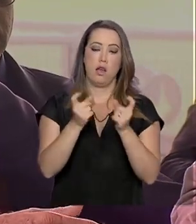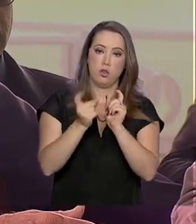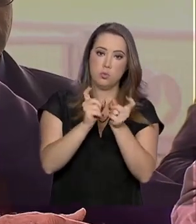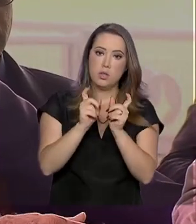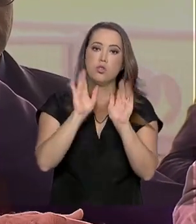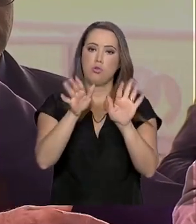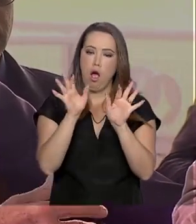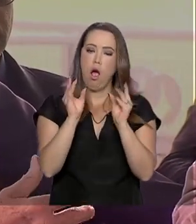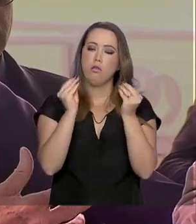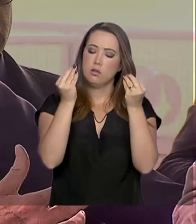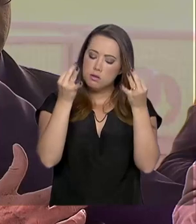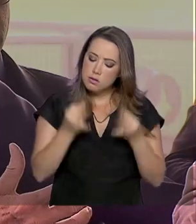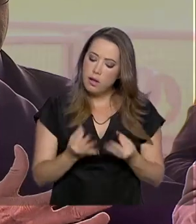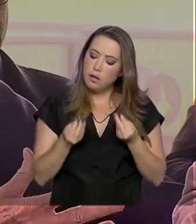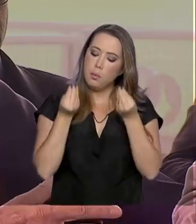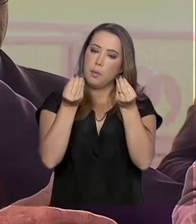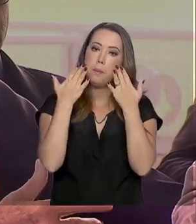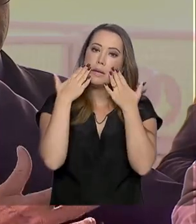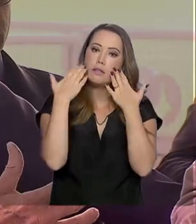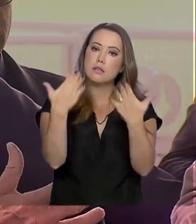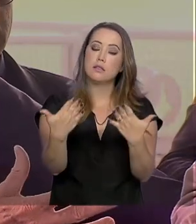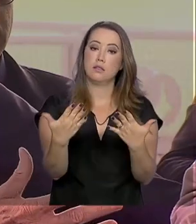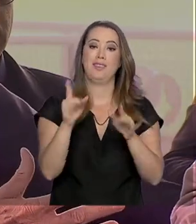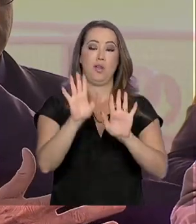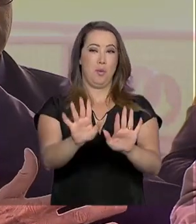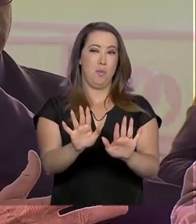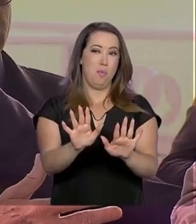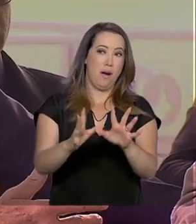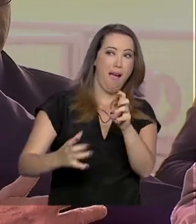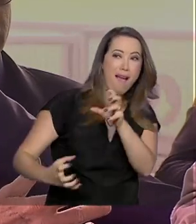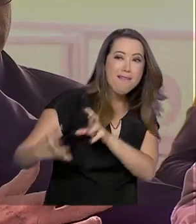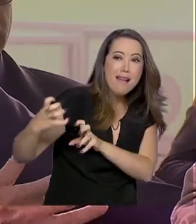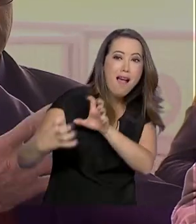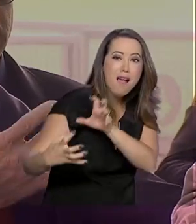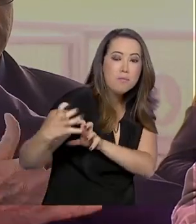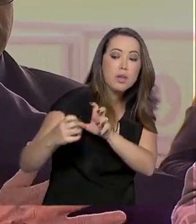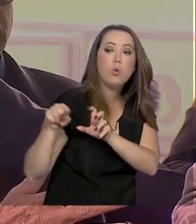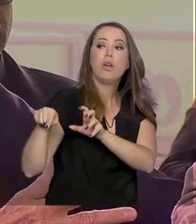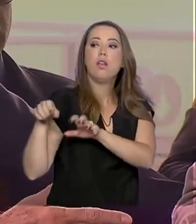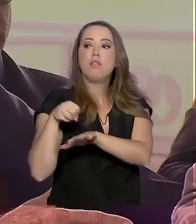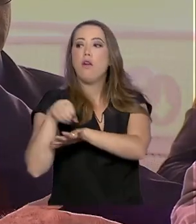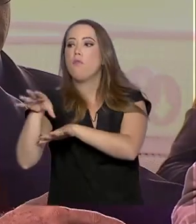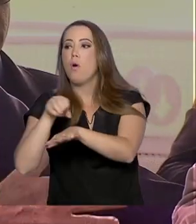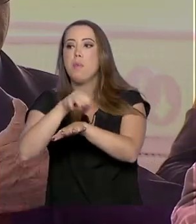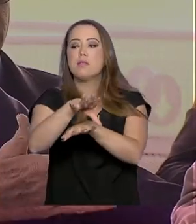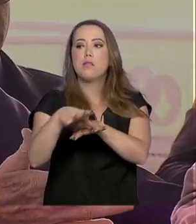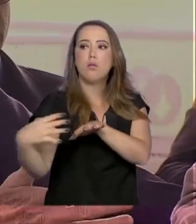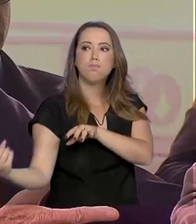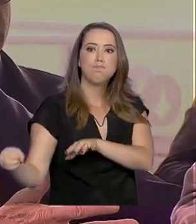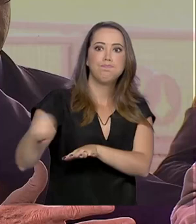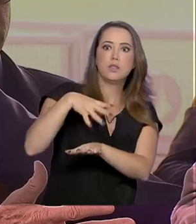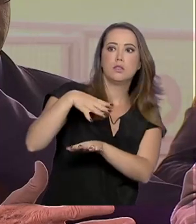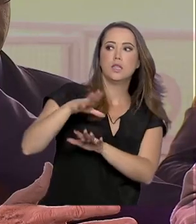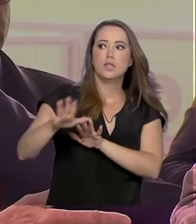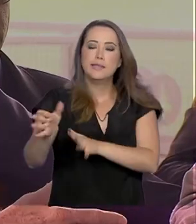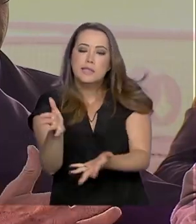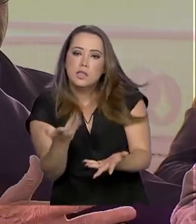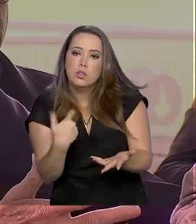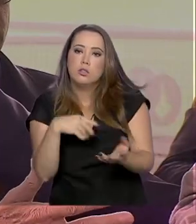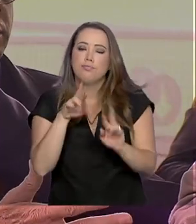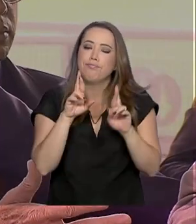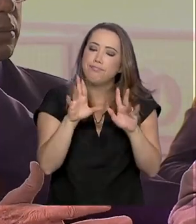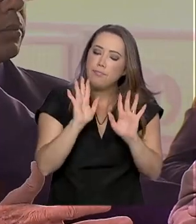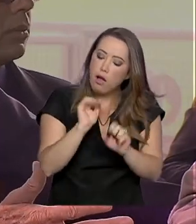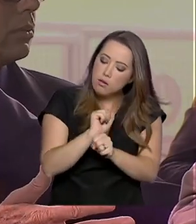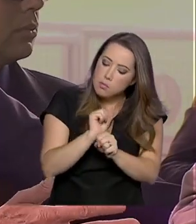apresentada. E o que eu tenho falado para eles é a guerra da informação. Eu espero que não se a mande a proposta que está aí, faltam